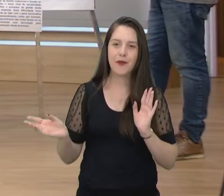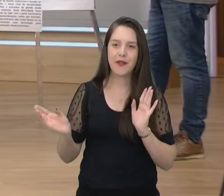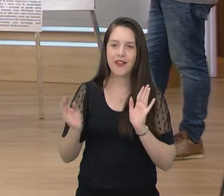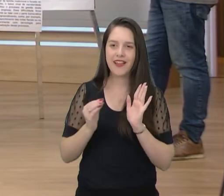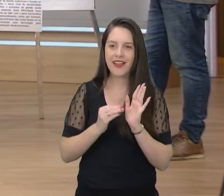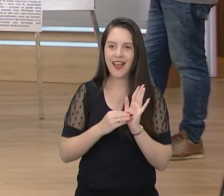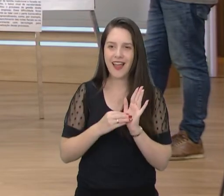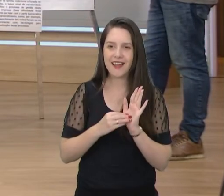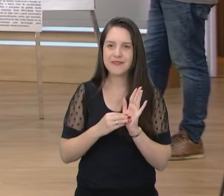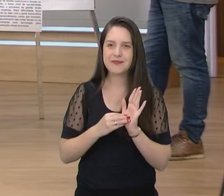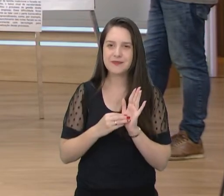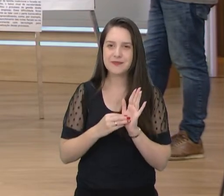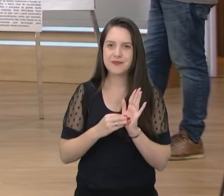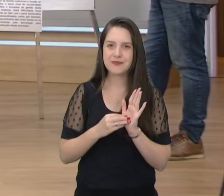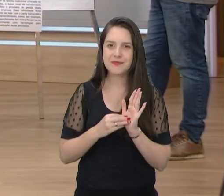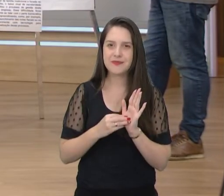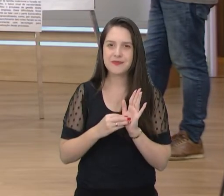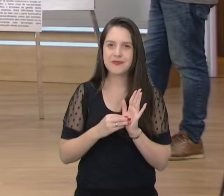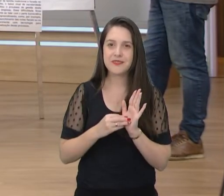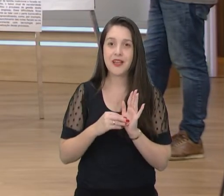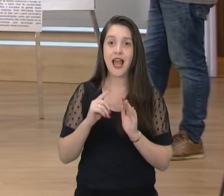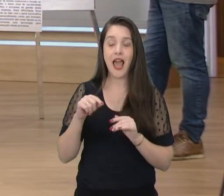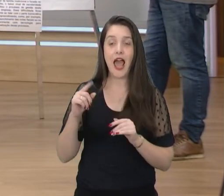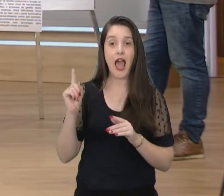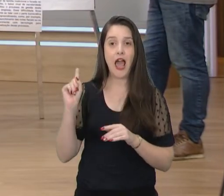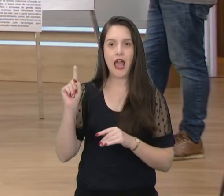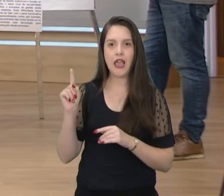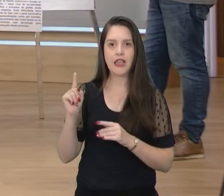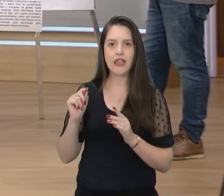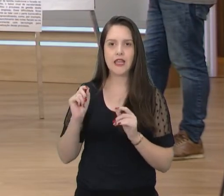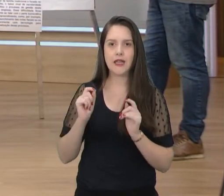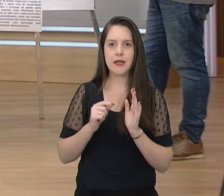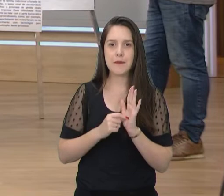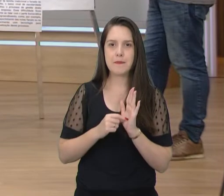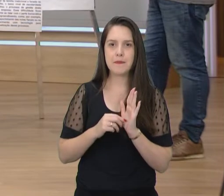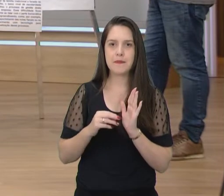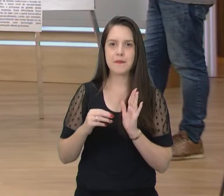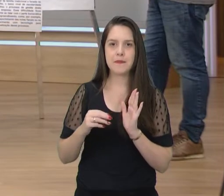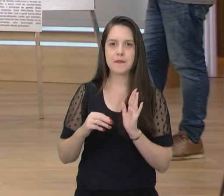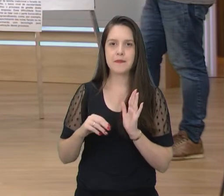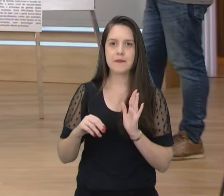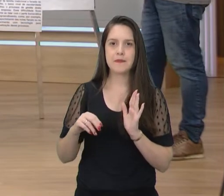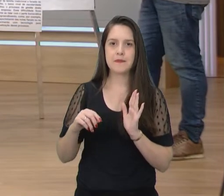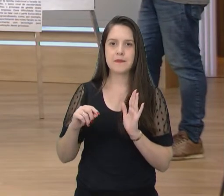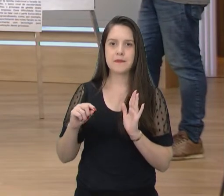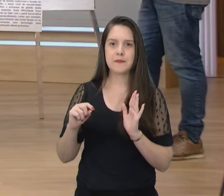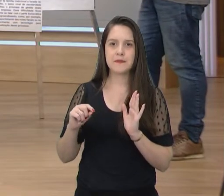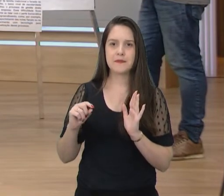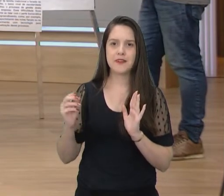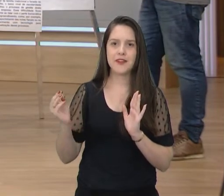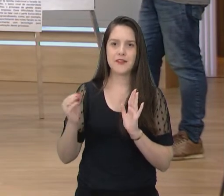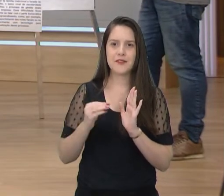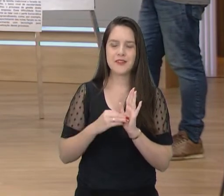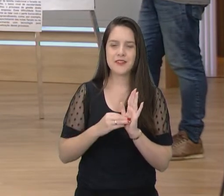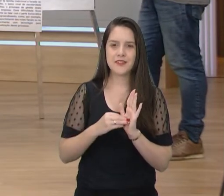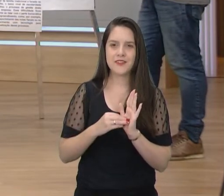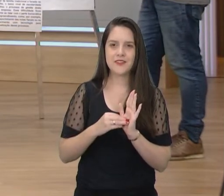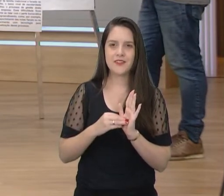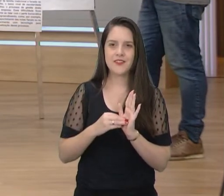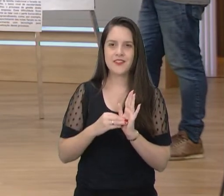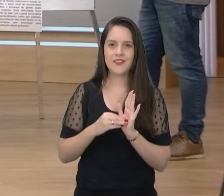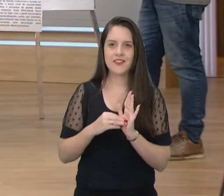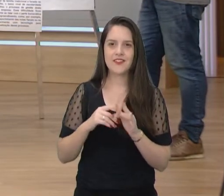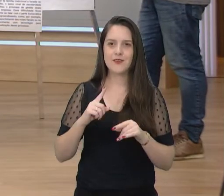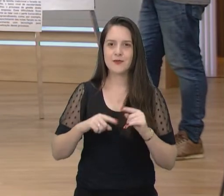É. Tá bem triste, peraí. Sem avaliação de... Aqui. Então, não teve avaliação de risco Ele optou por deixar o valor de venda dos seus produtos